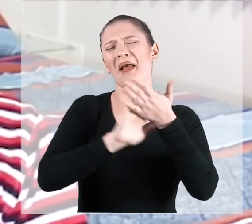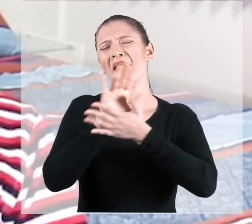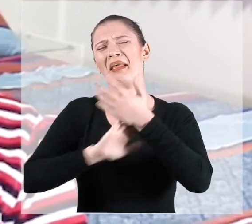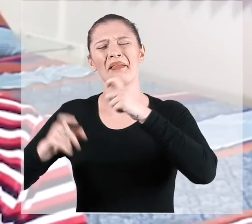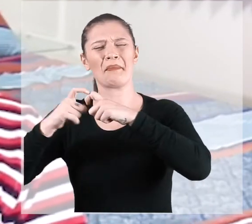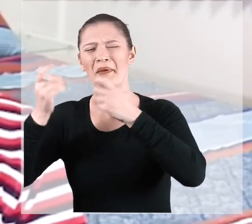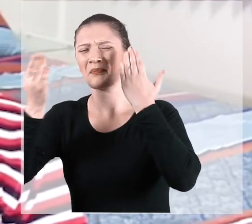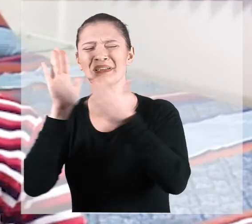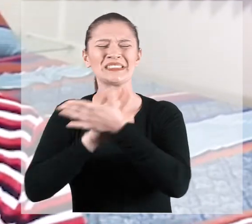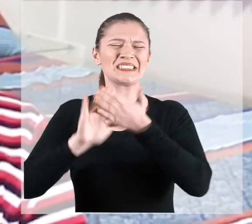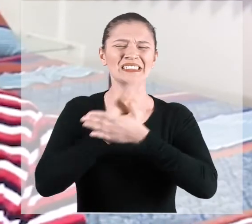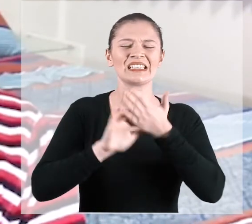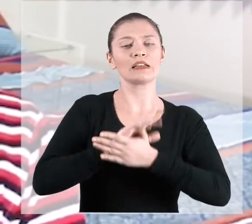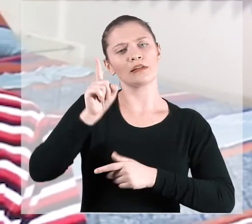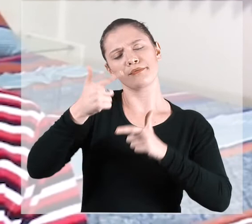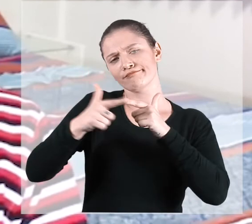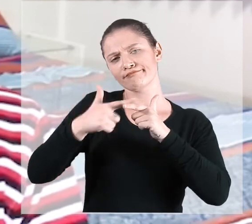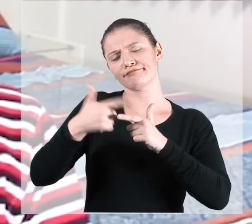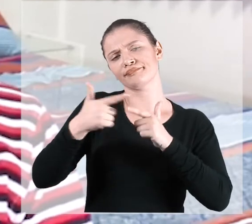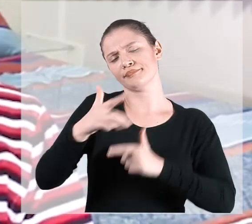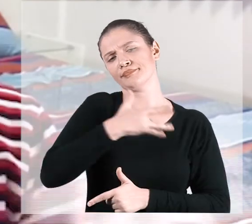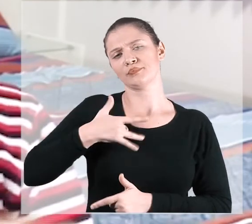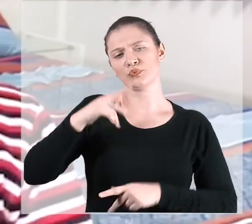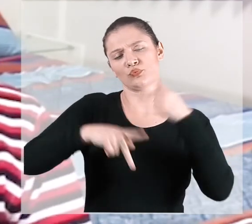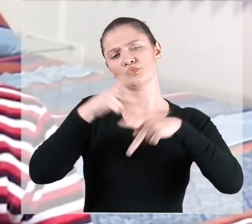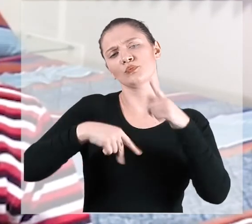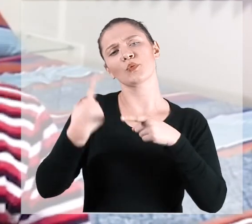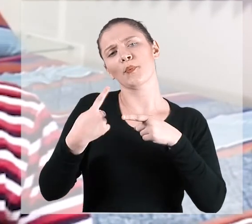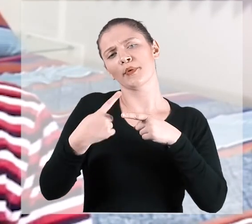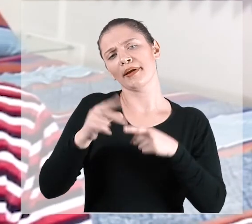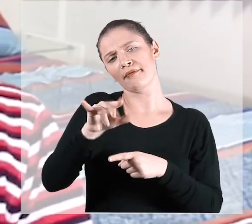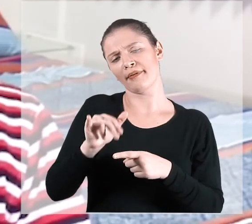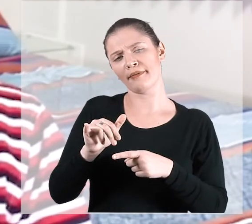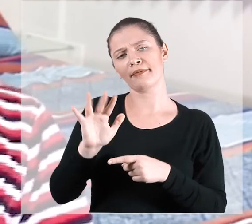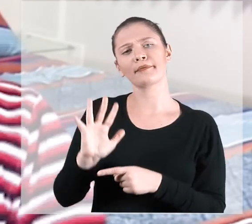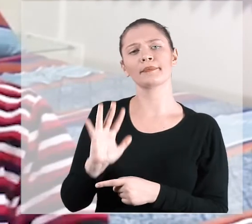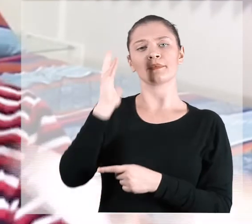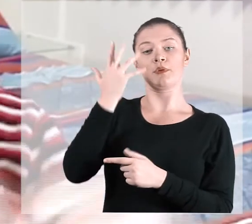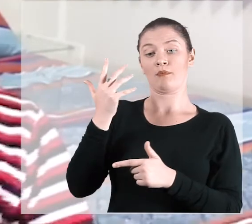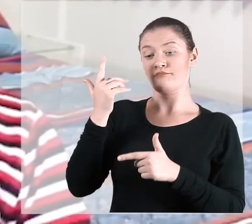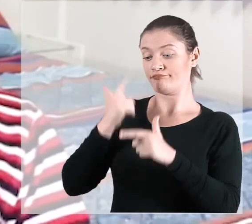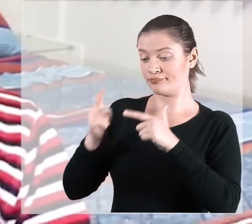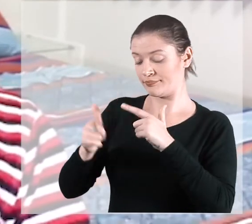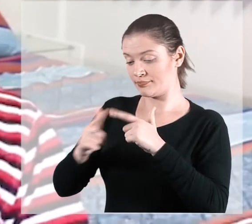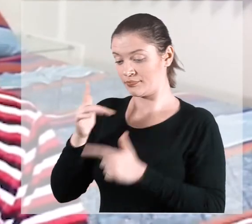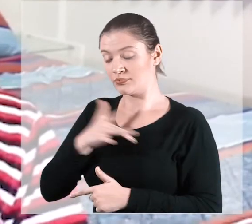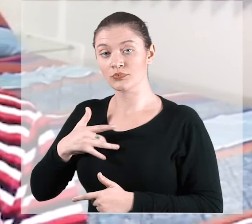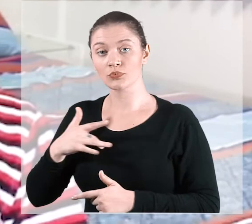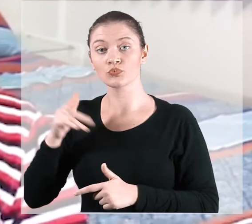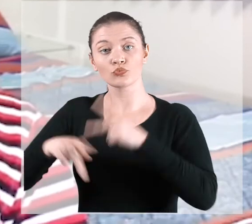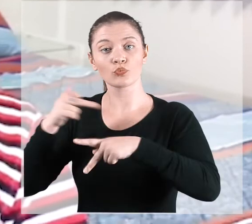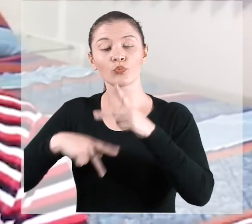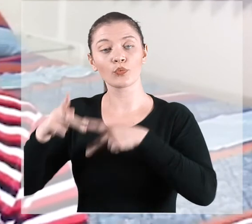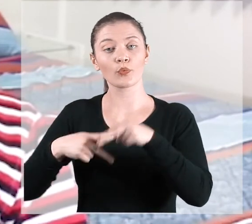vai virar um problema de saúde pública. Porque vai virar tanto um problema de saúde pública, a questão da transexualidade em si,